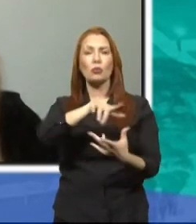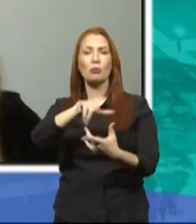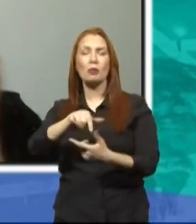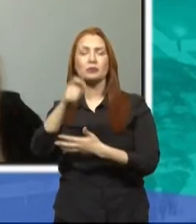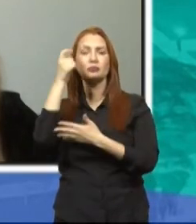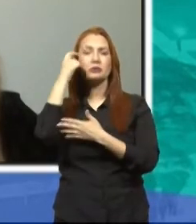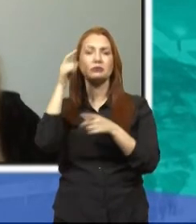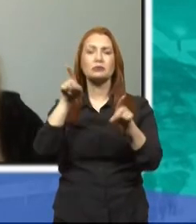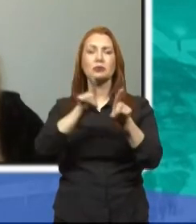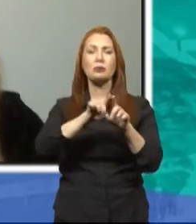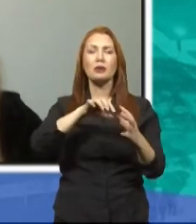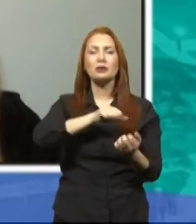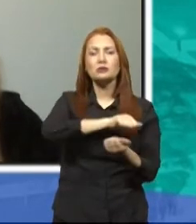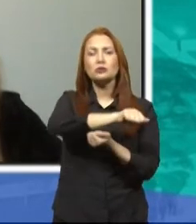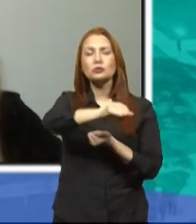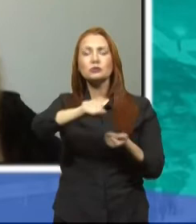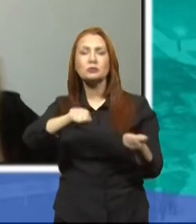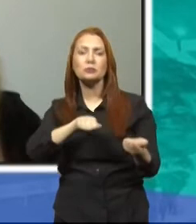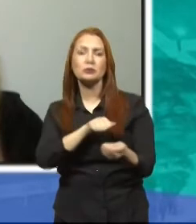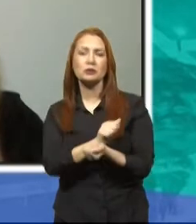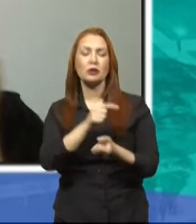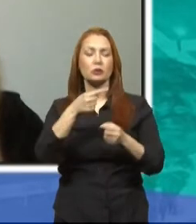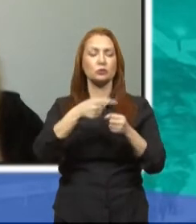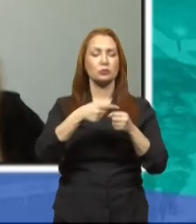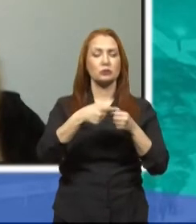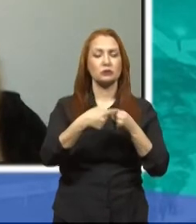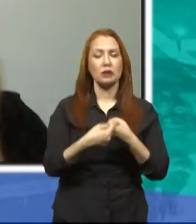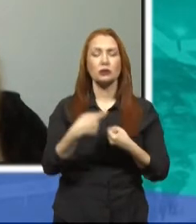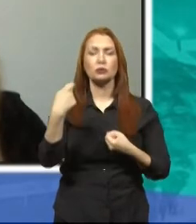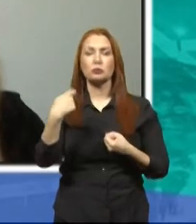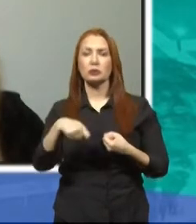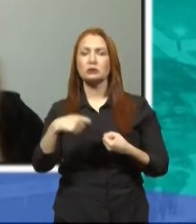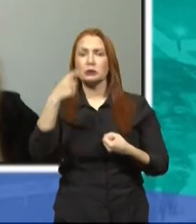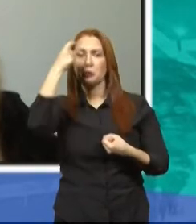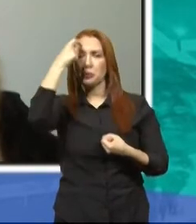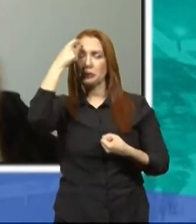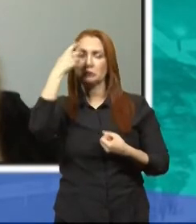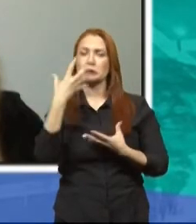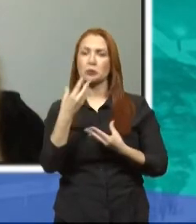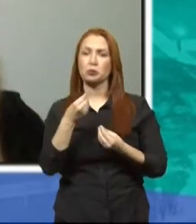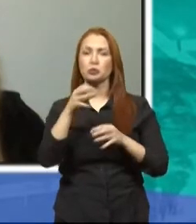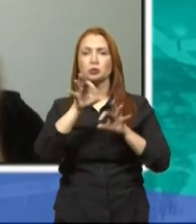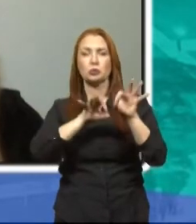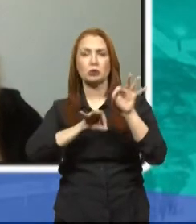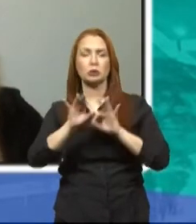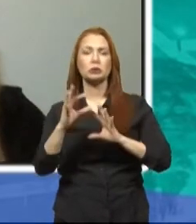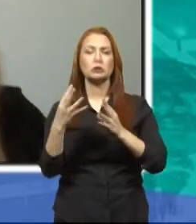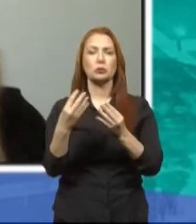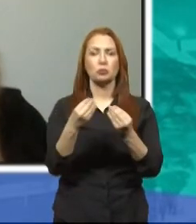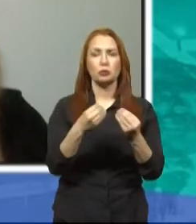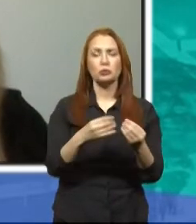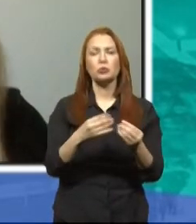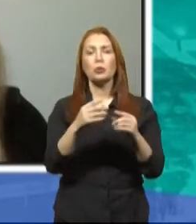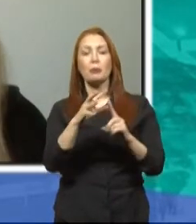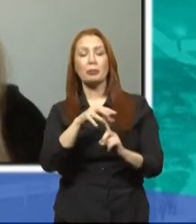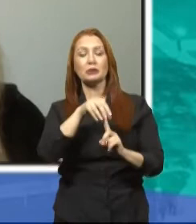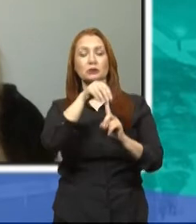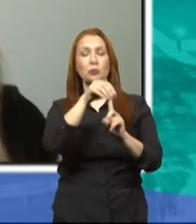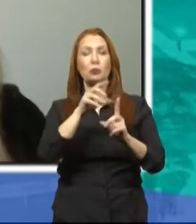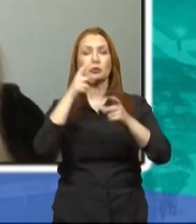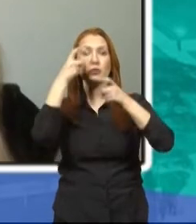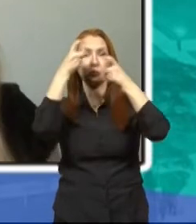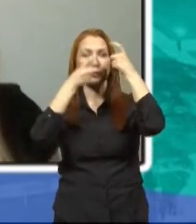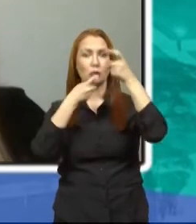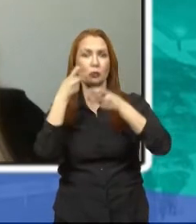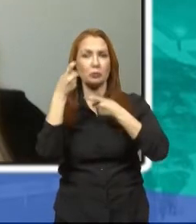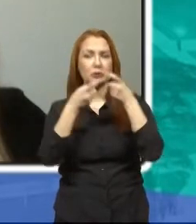sustentabilidade de uma cidade muito bem pensada, né? Principalmente com essa preocupação no aumento de número de pessoas